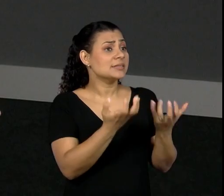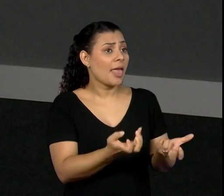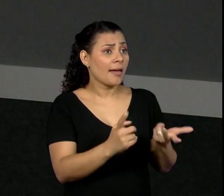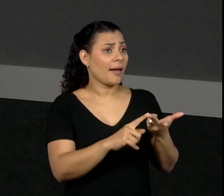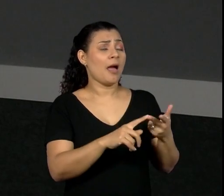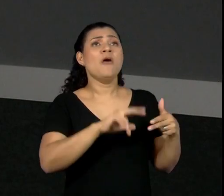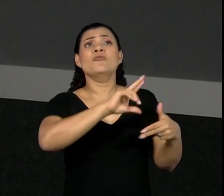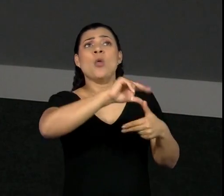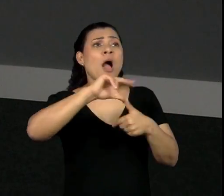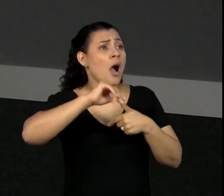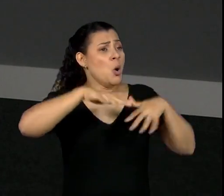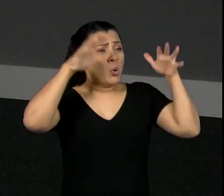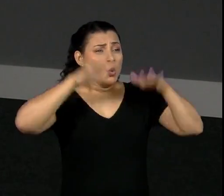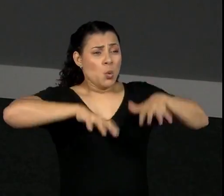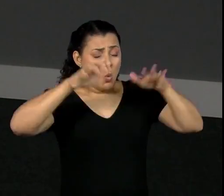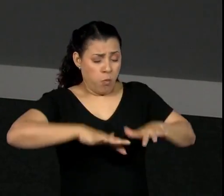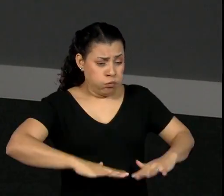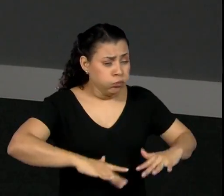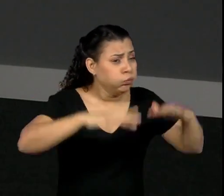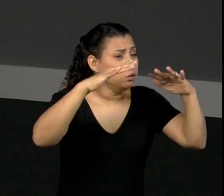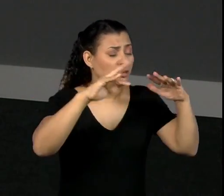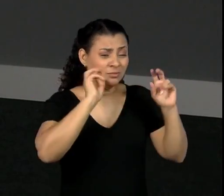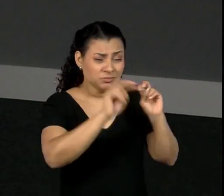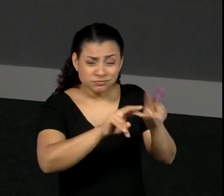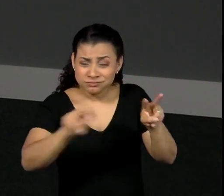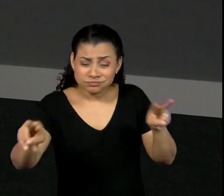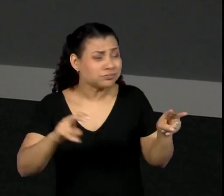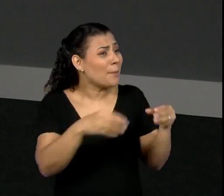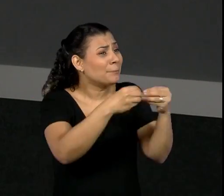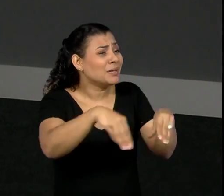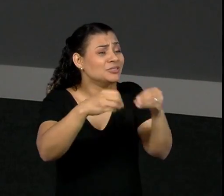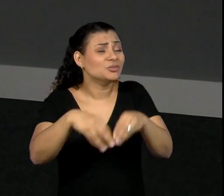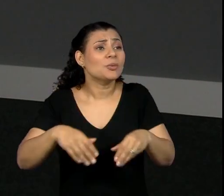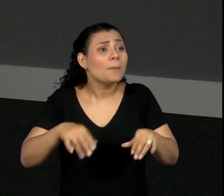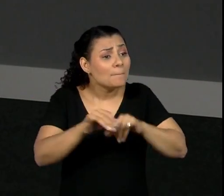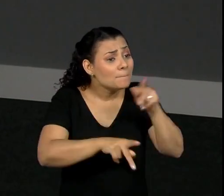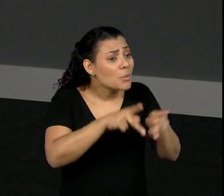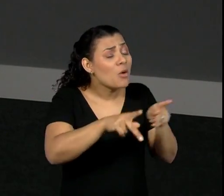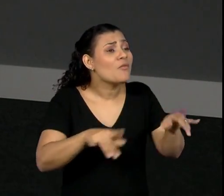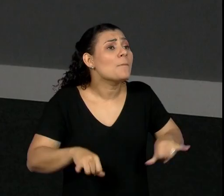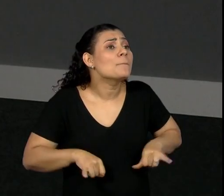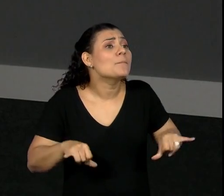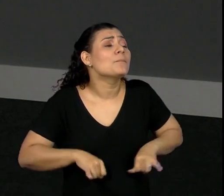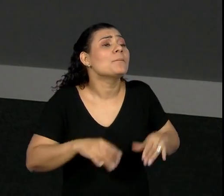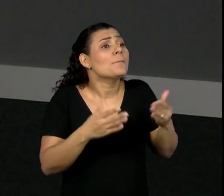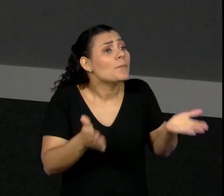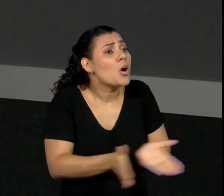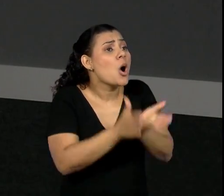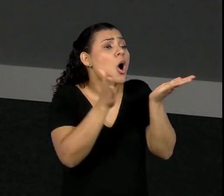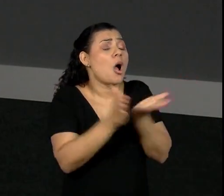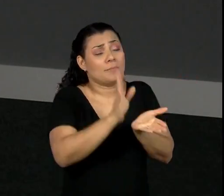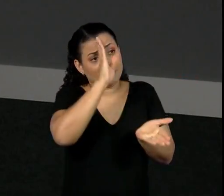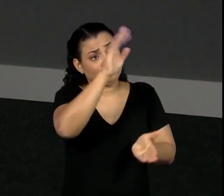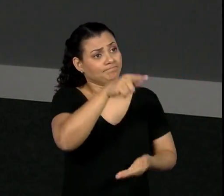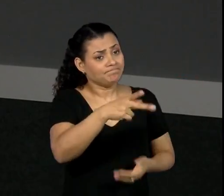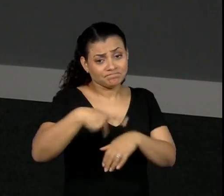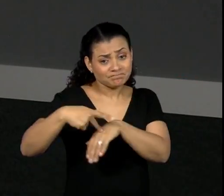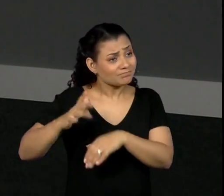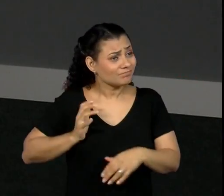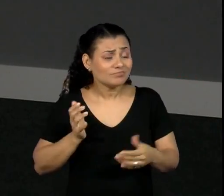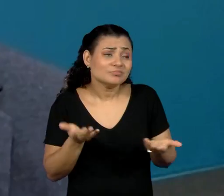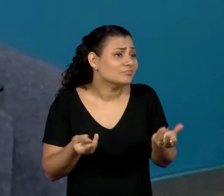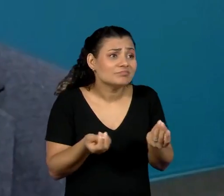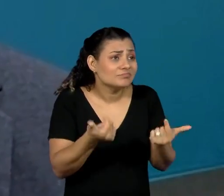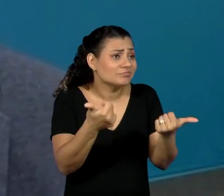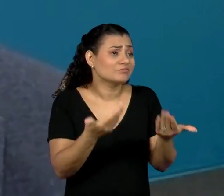os furacões, as tempestades, seguem ameaçando as populações mais vulneráveis, mais pobres. Como lidar com